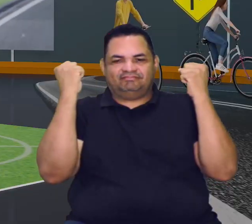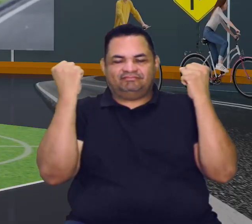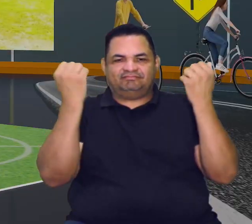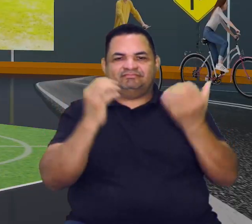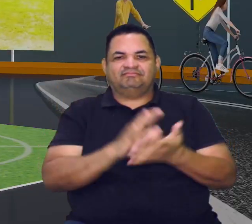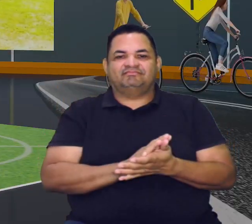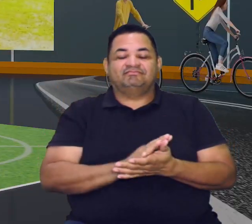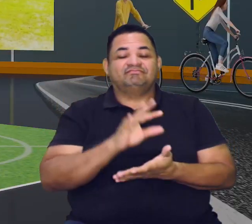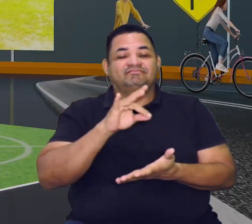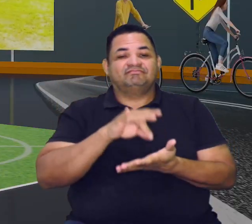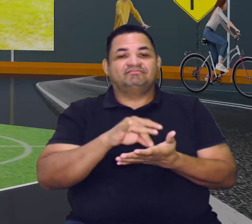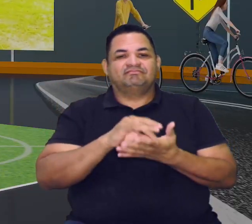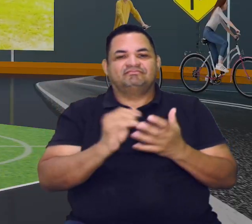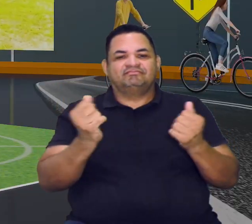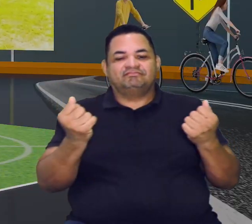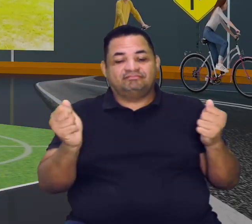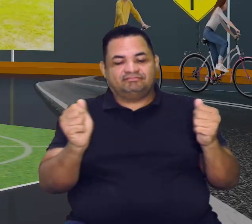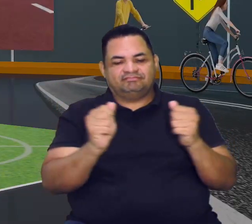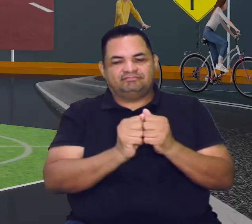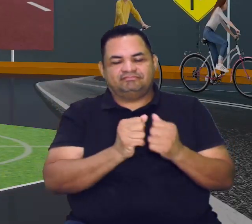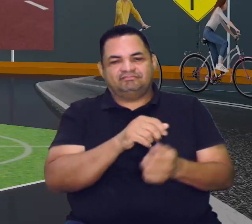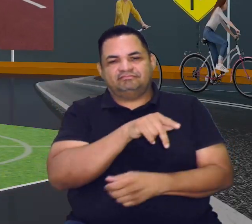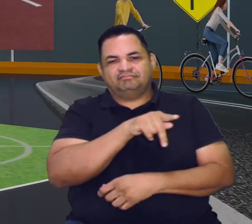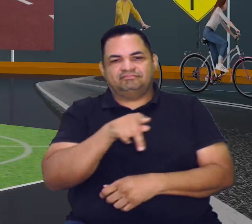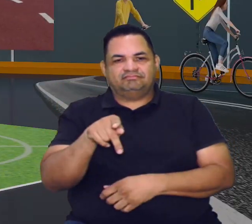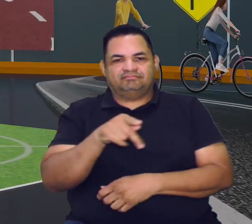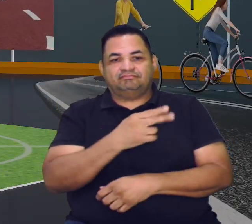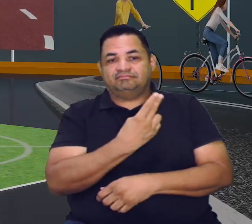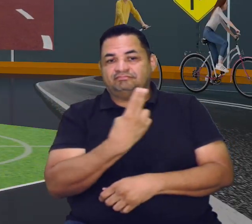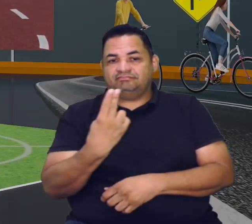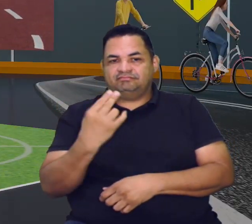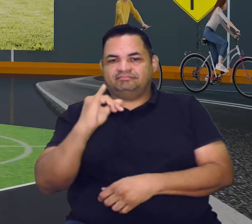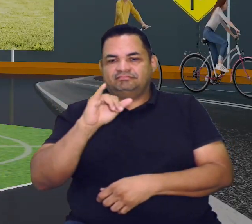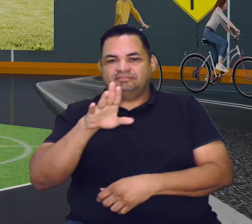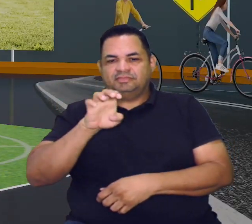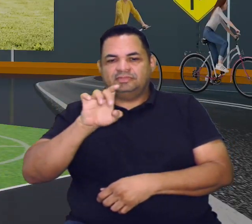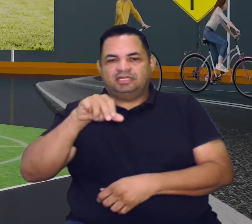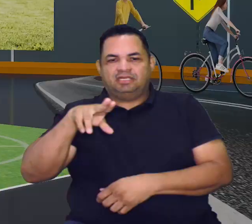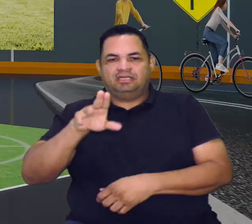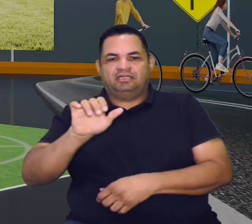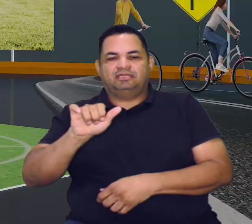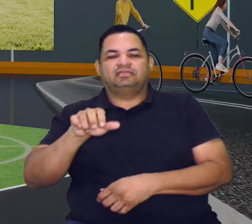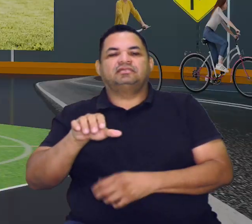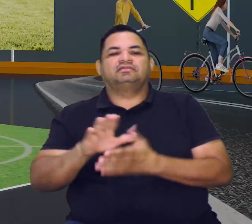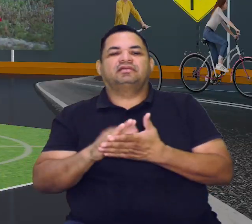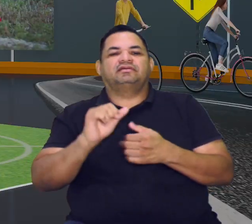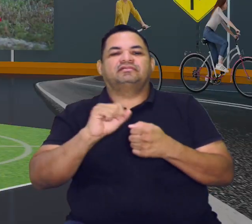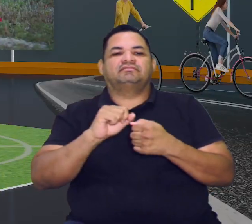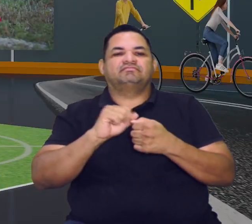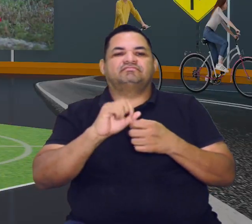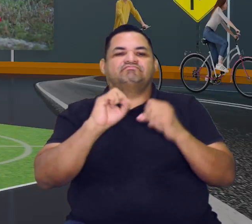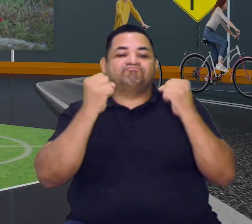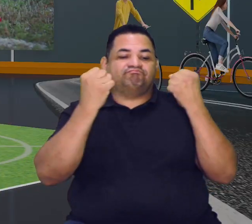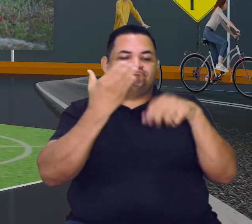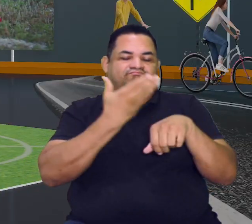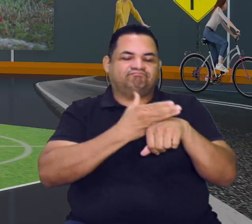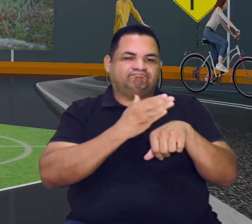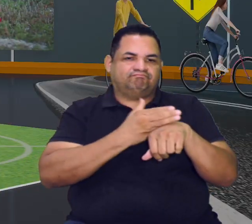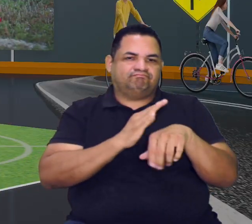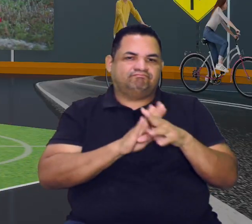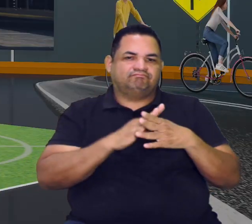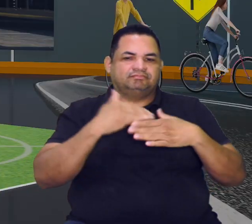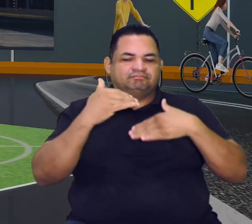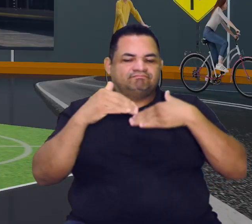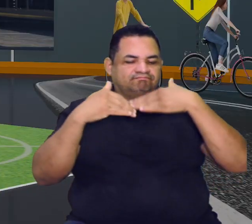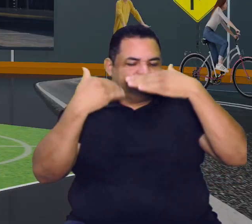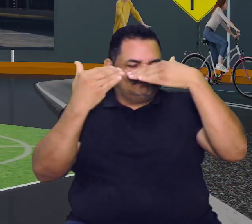Educação Física, claro, comigo, professora Irislene. E aí, tá conseguindo realizar as atividades propostas? Vocês estão